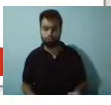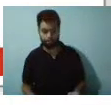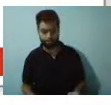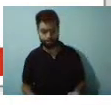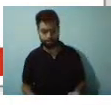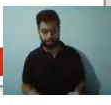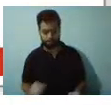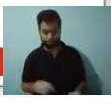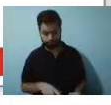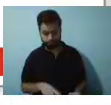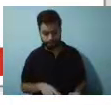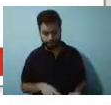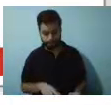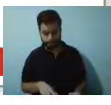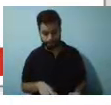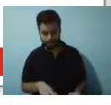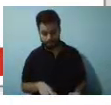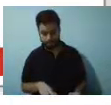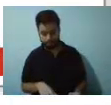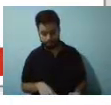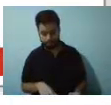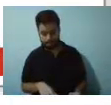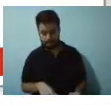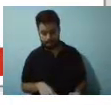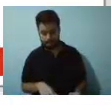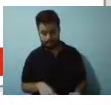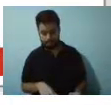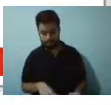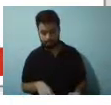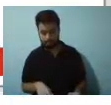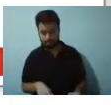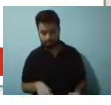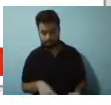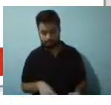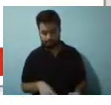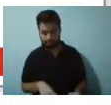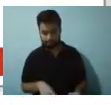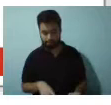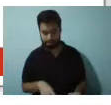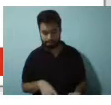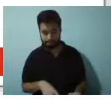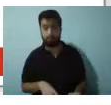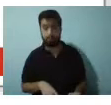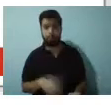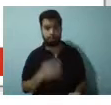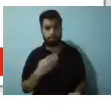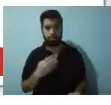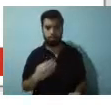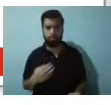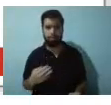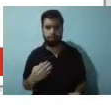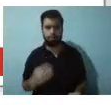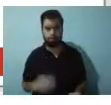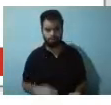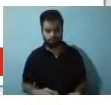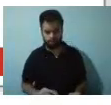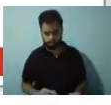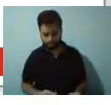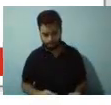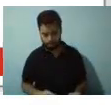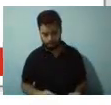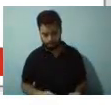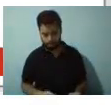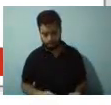mundo, tá bom? Tratado Norte-Americano de Livre Comércio, NAFTA, tá bom? Eu não vou ler tudo aqui, senão vai tomar muito